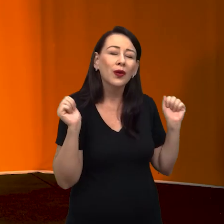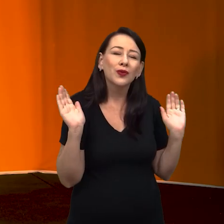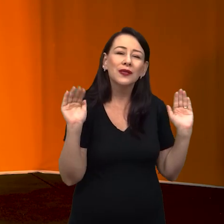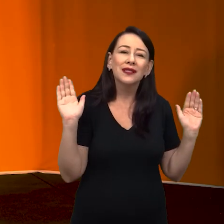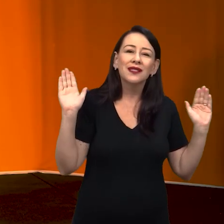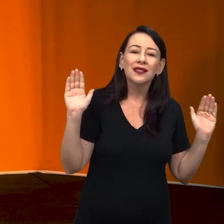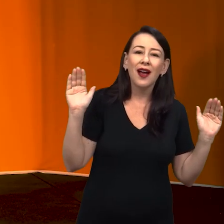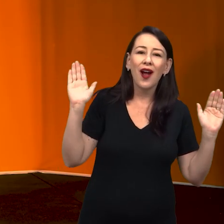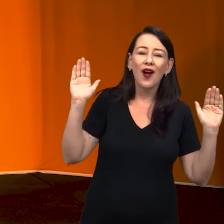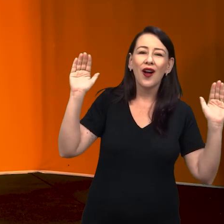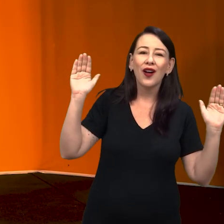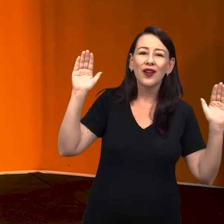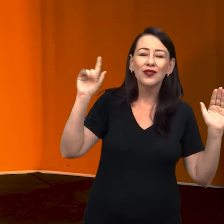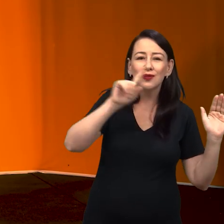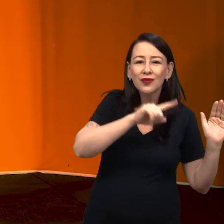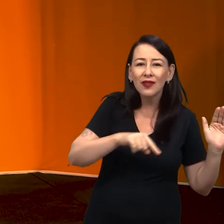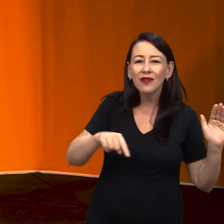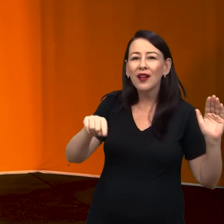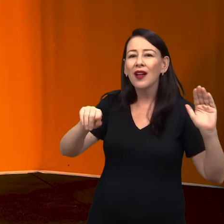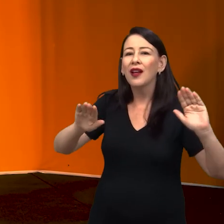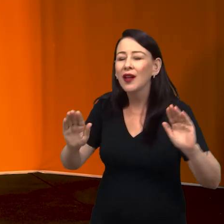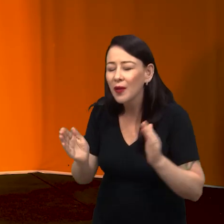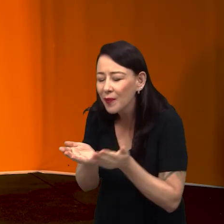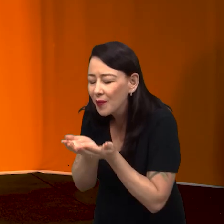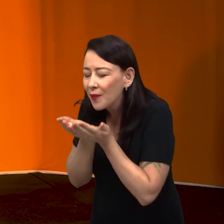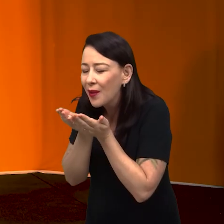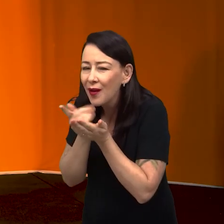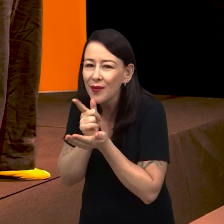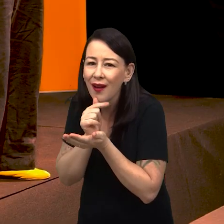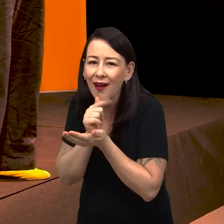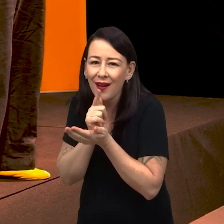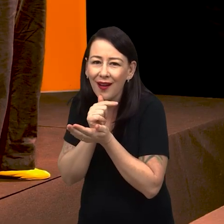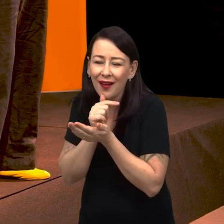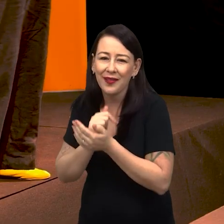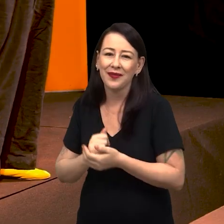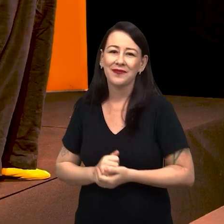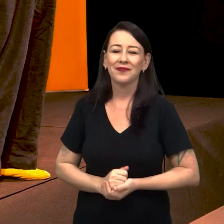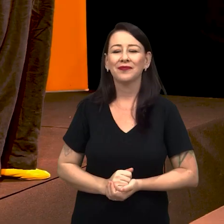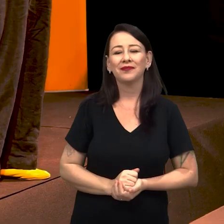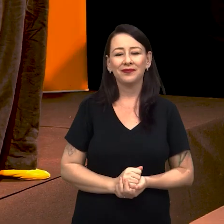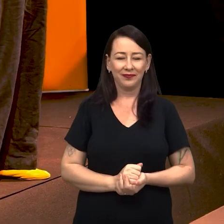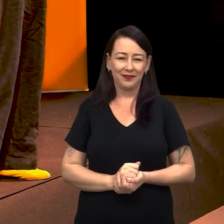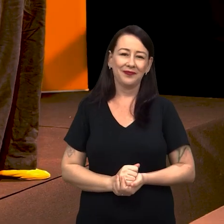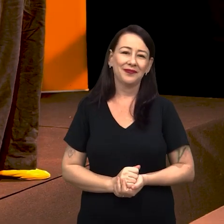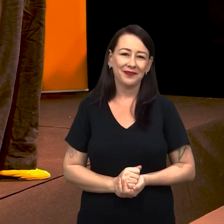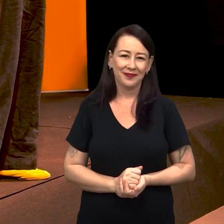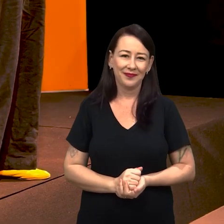os anjos passam, bebem água dela. Quando os anjos